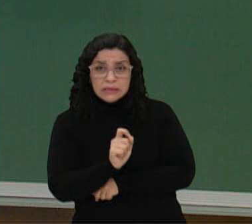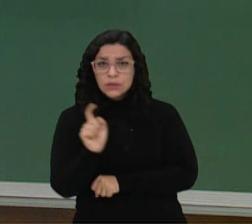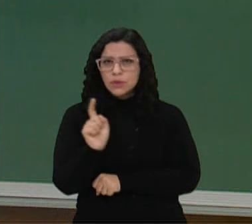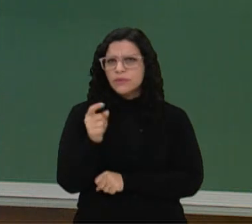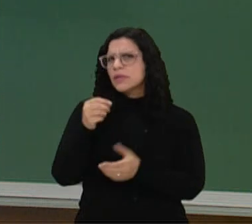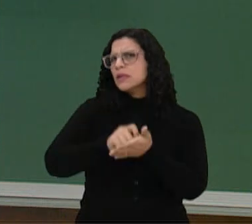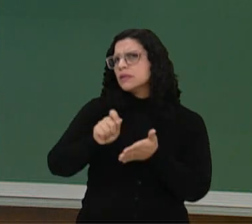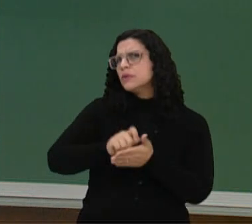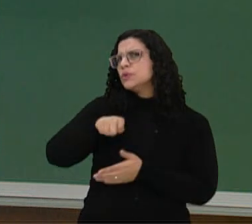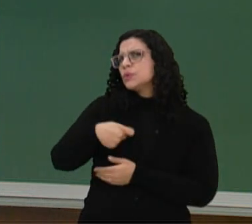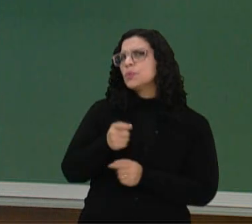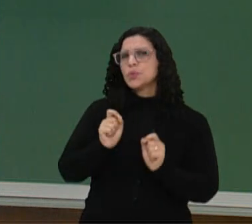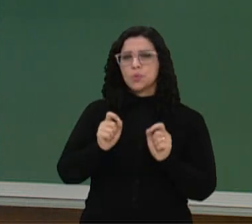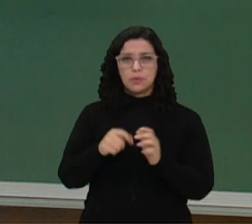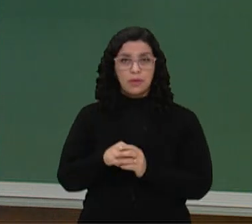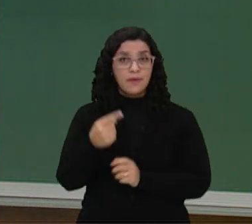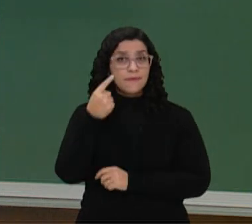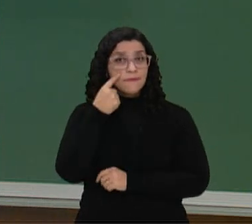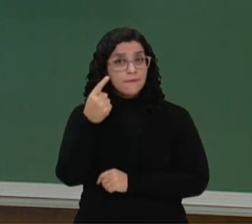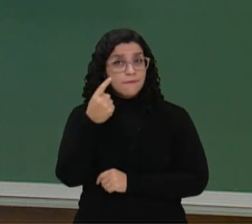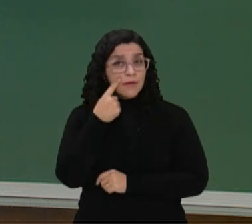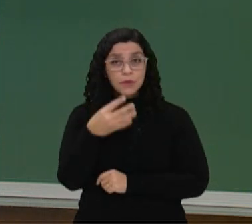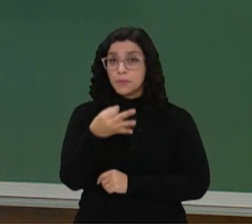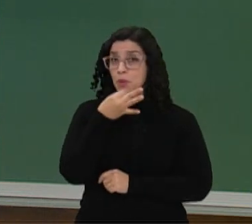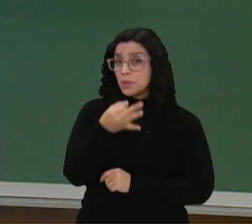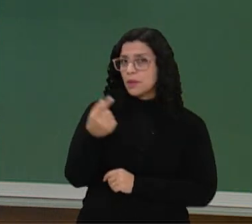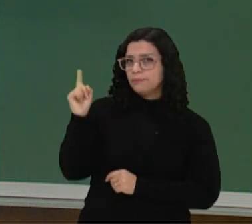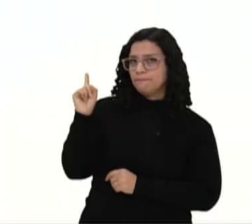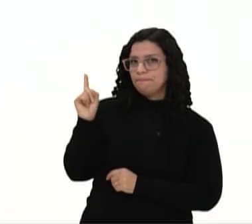você escreveu sobre isso? Veja a nossa sugestão.